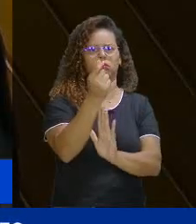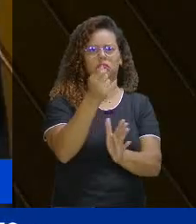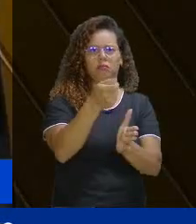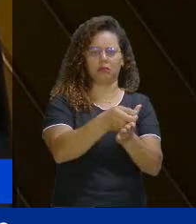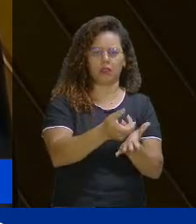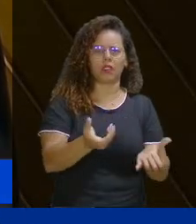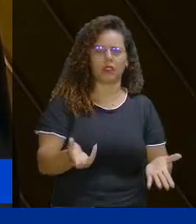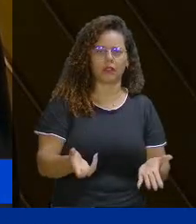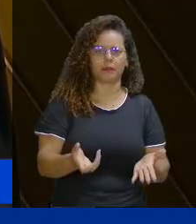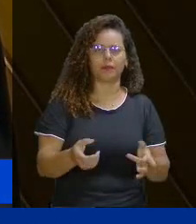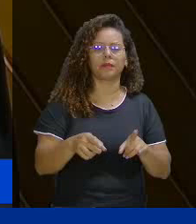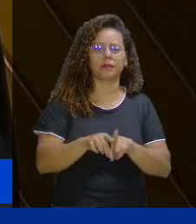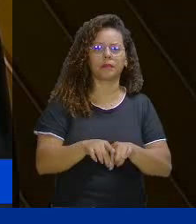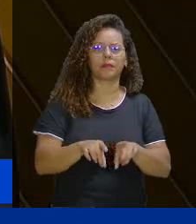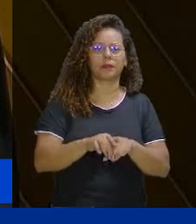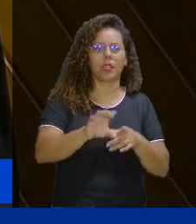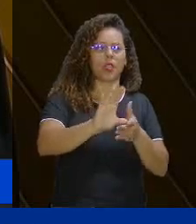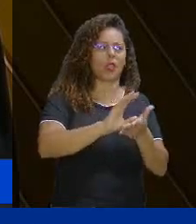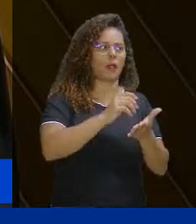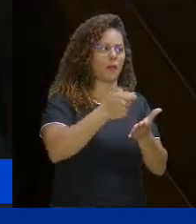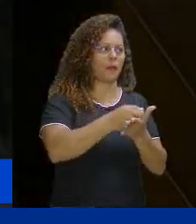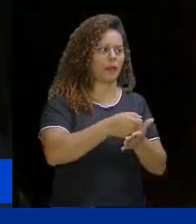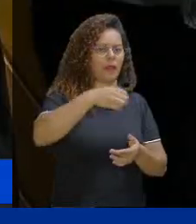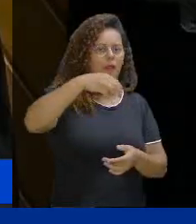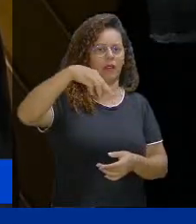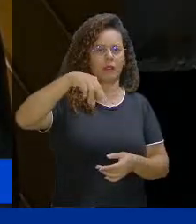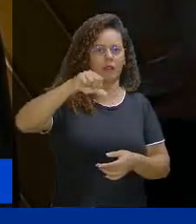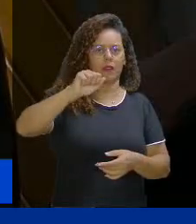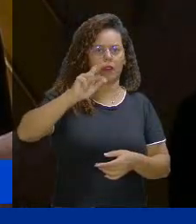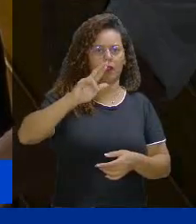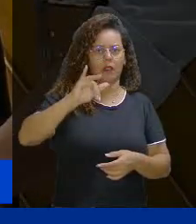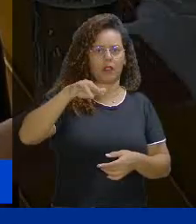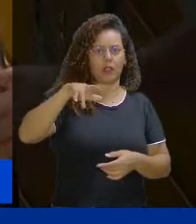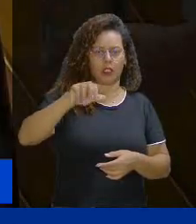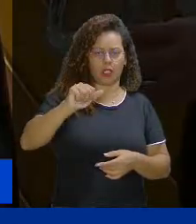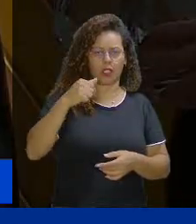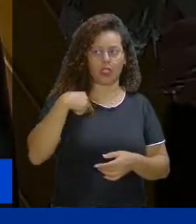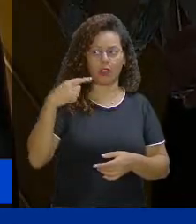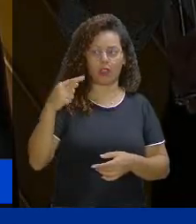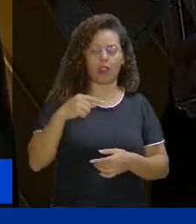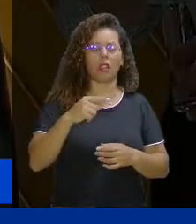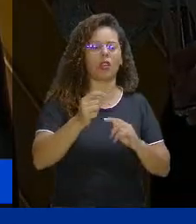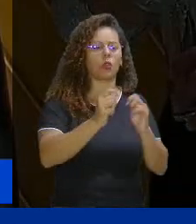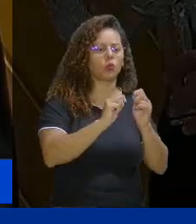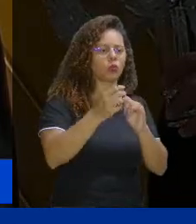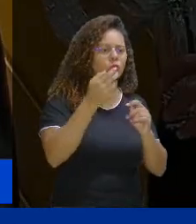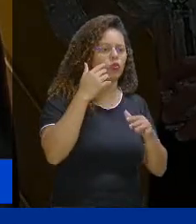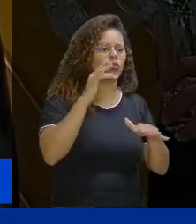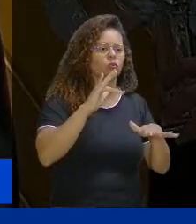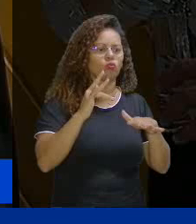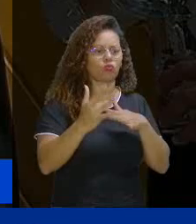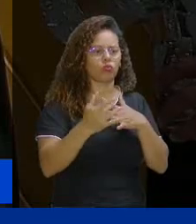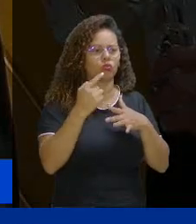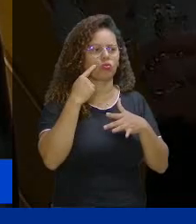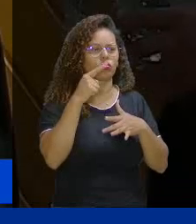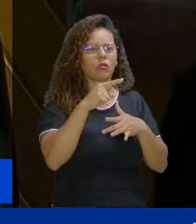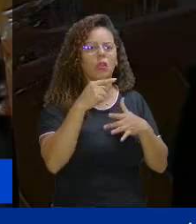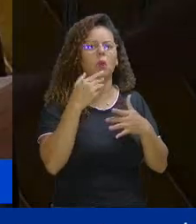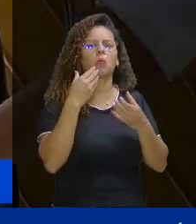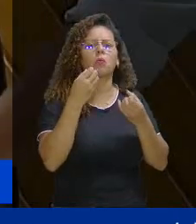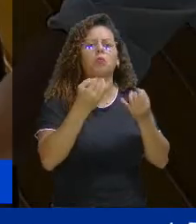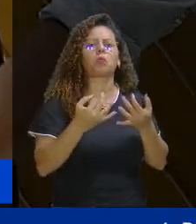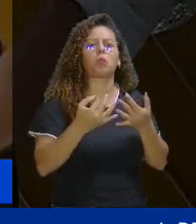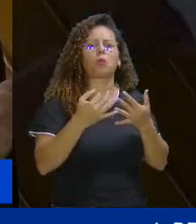Destaca especificamente que a contratação de Marina Vieira Viana para gerenciamento de redes sociais não indicou